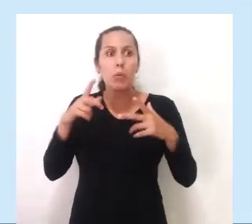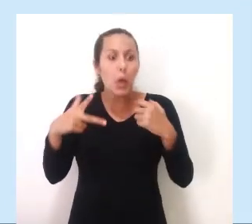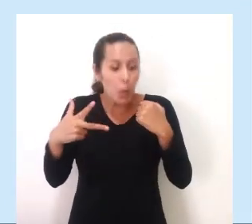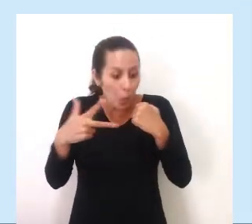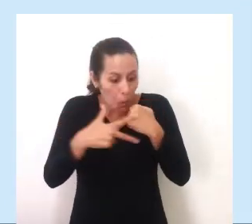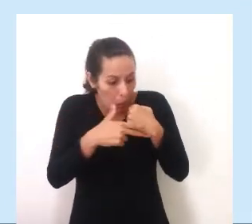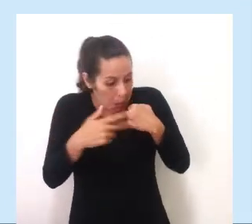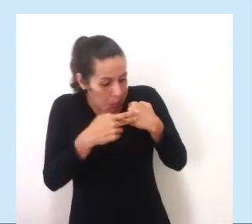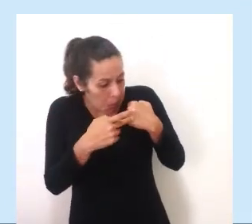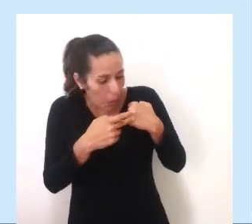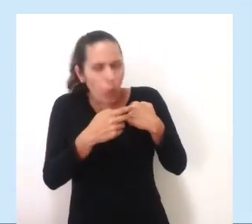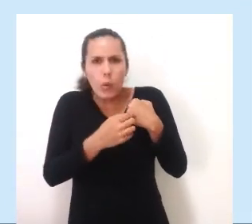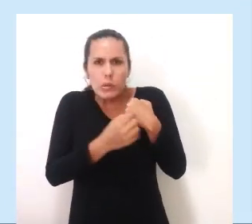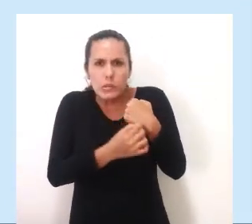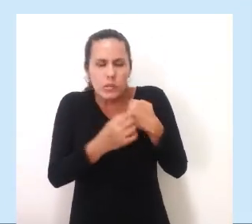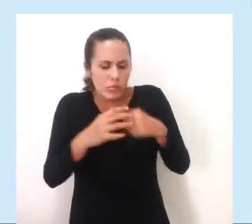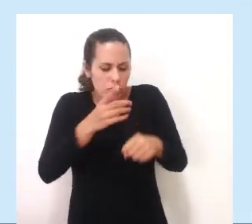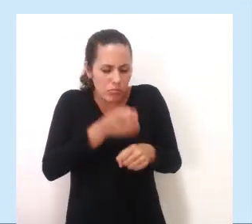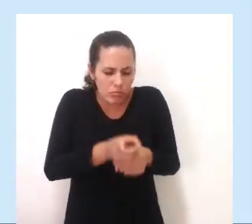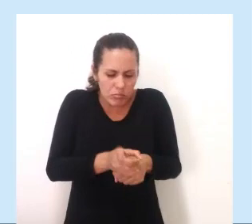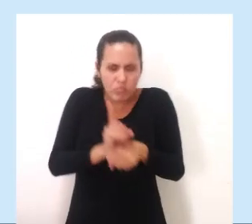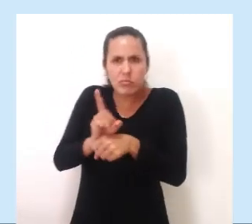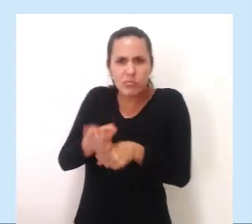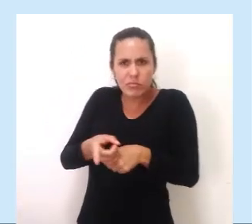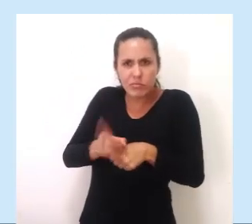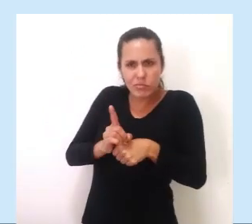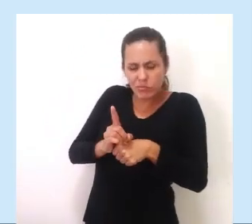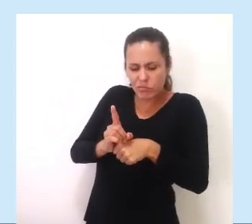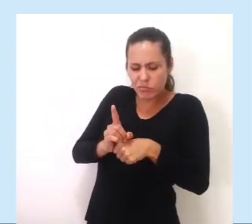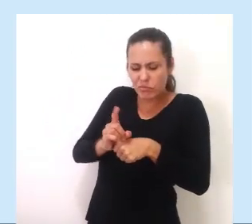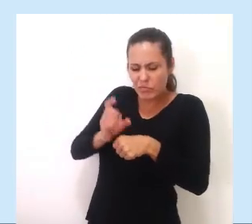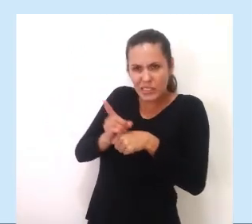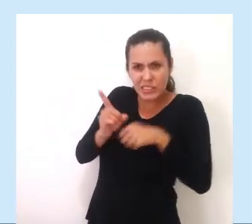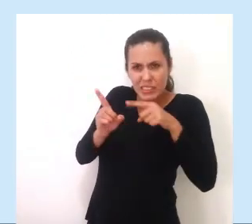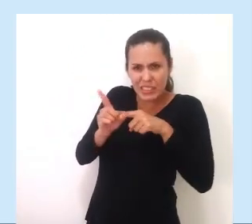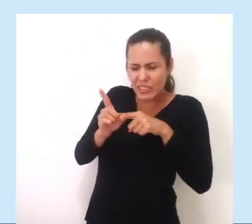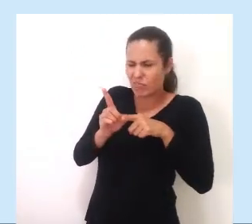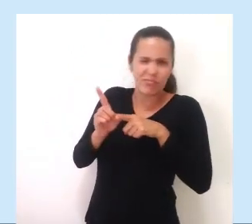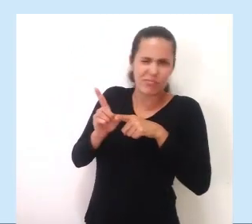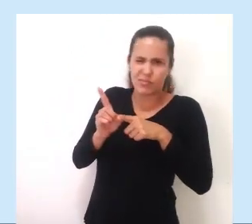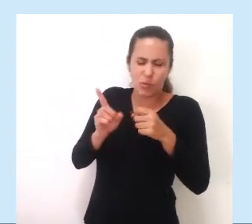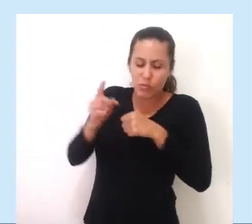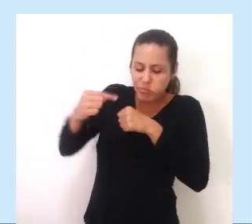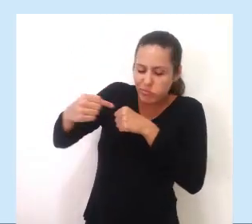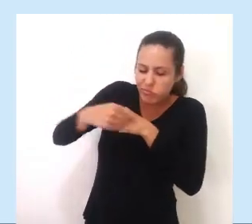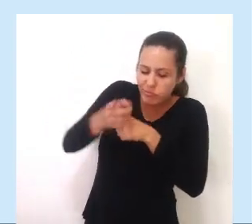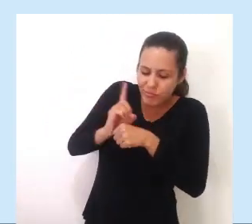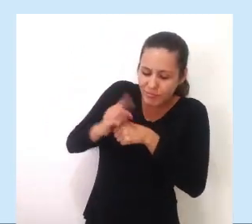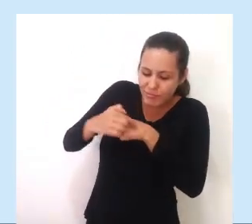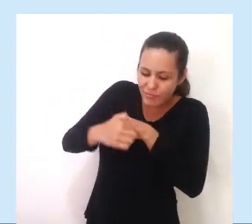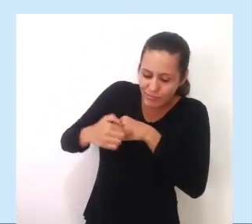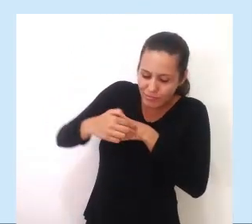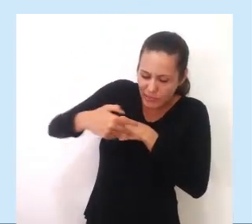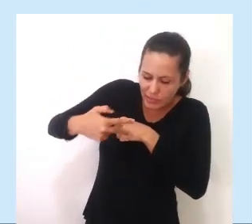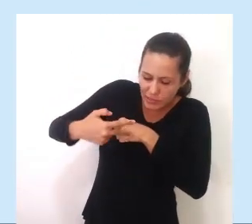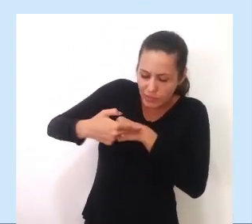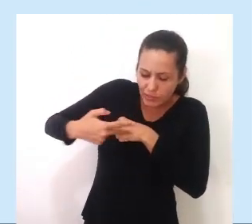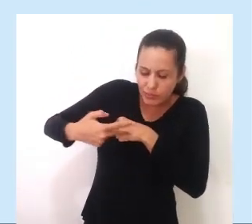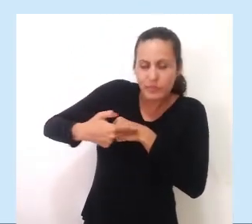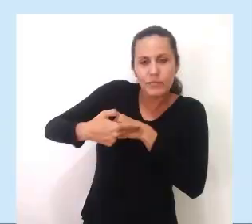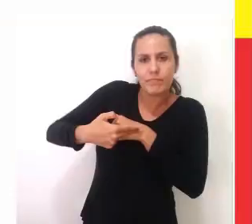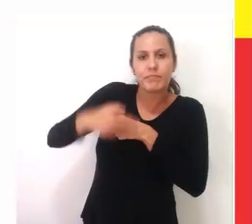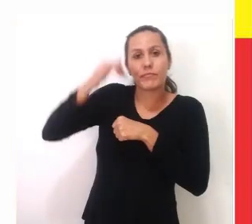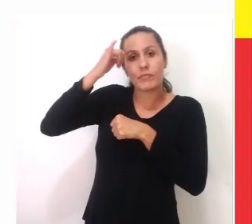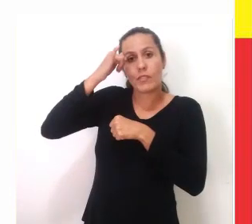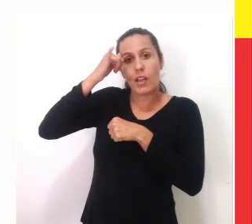o corte aonde, Dantas? É no saco escrotal. Por quê? Porque esse